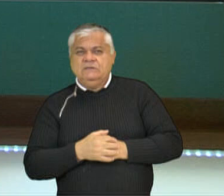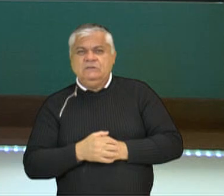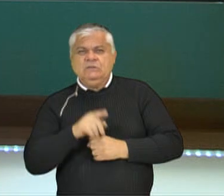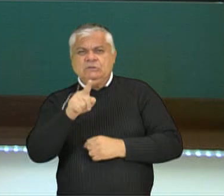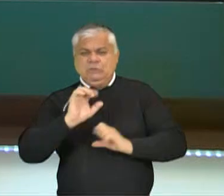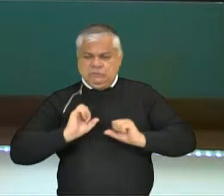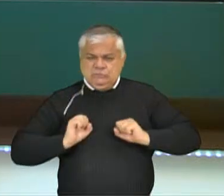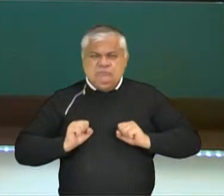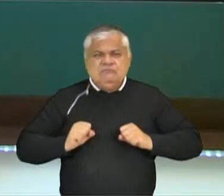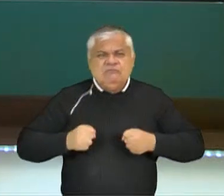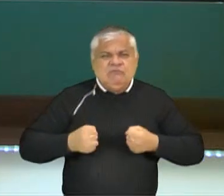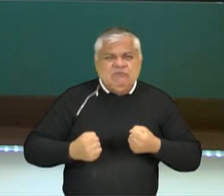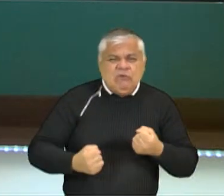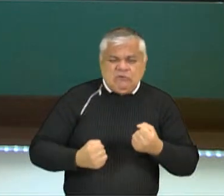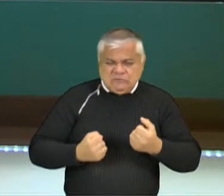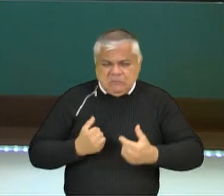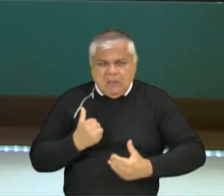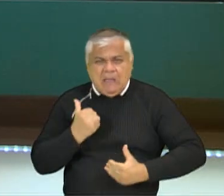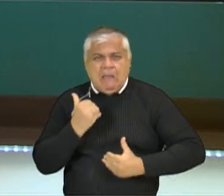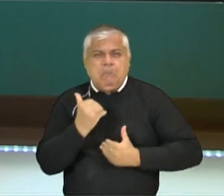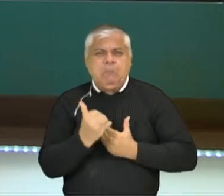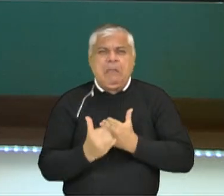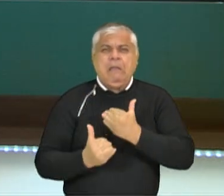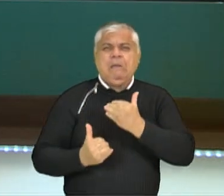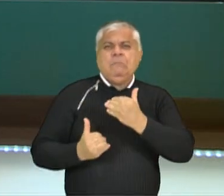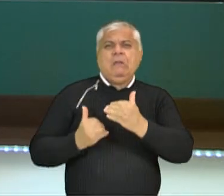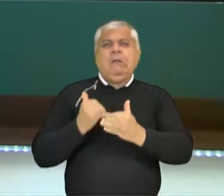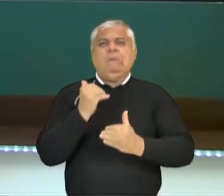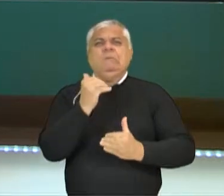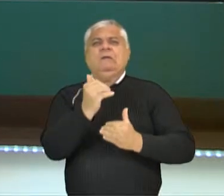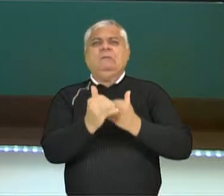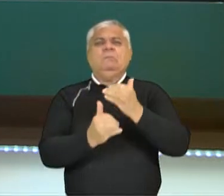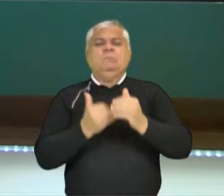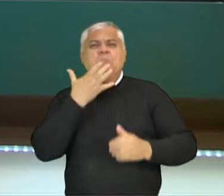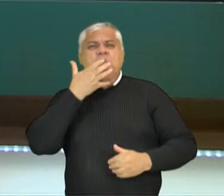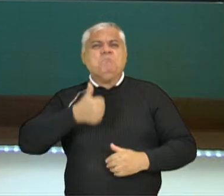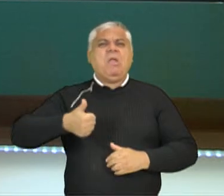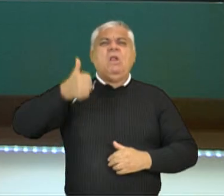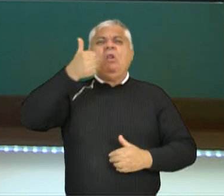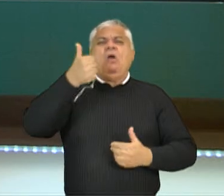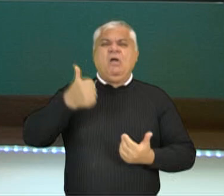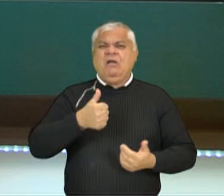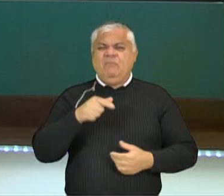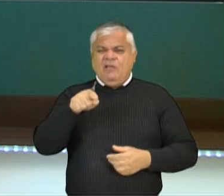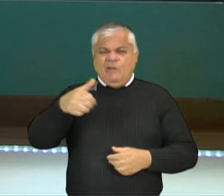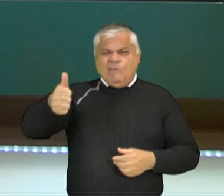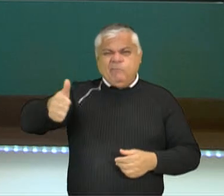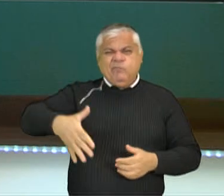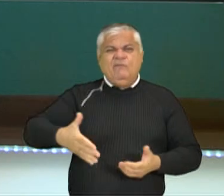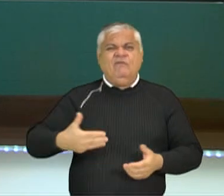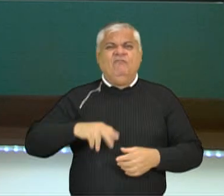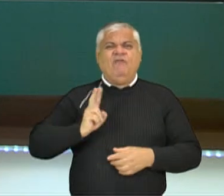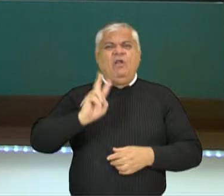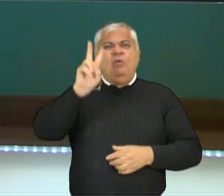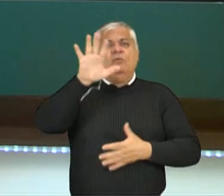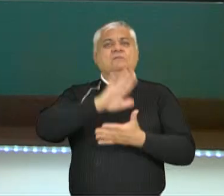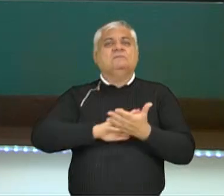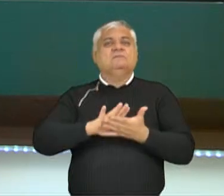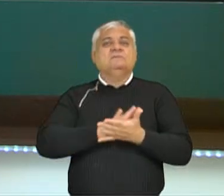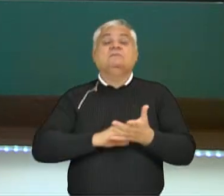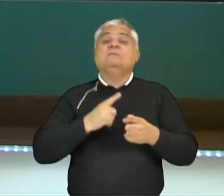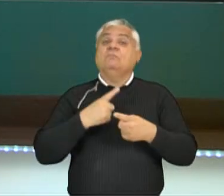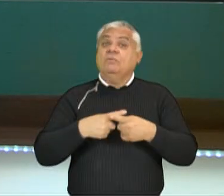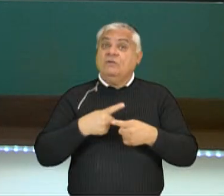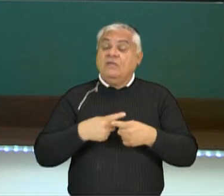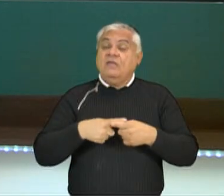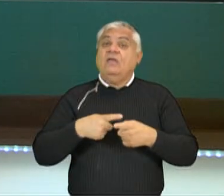esse sacrifício que ele teve para chegar lá, para ele ser o melhor do país, e mesmo assim ele não é valorizado. Por quê? Porque